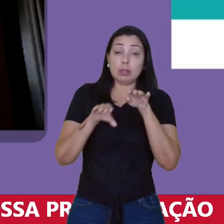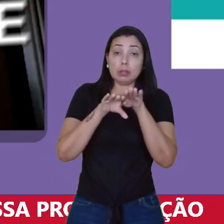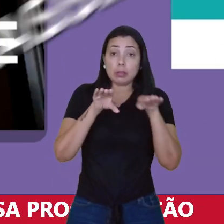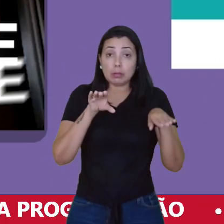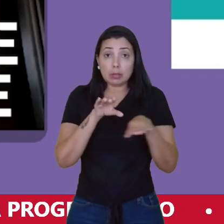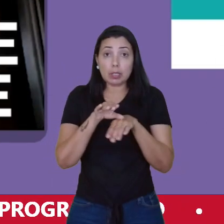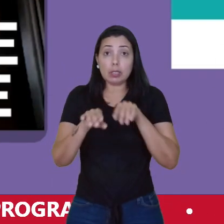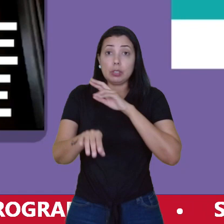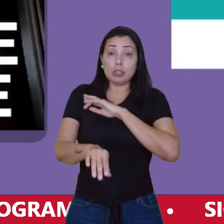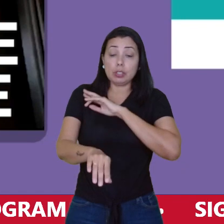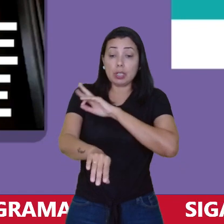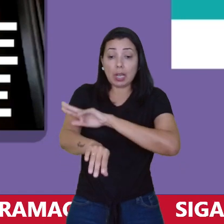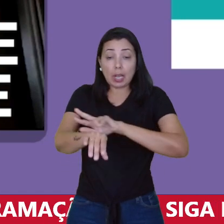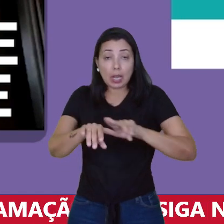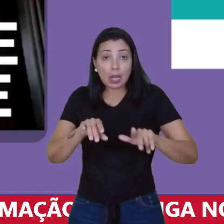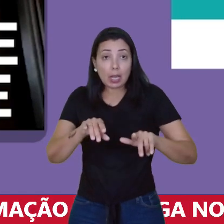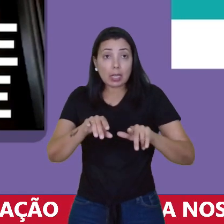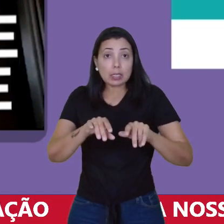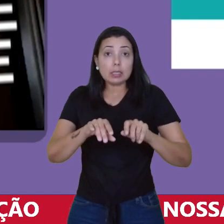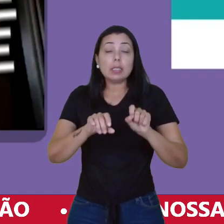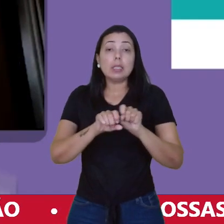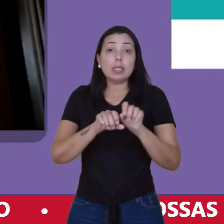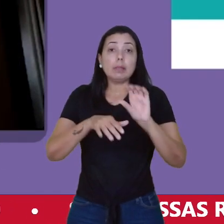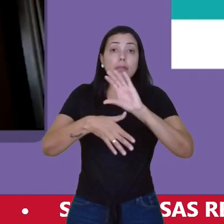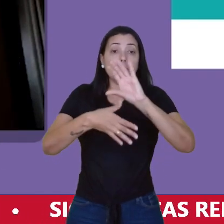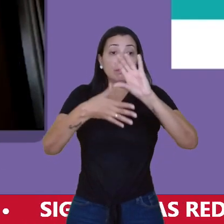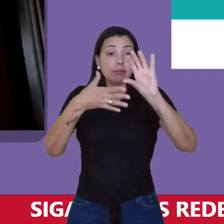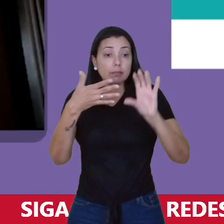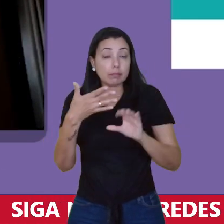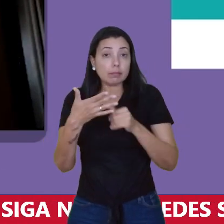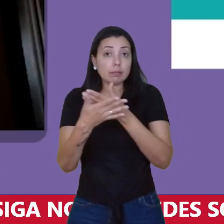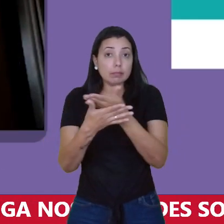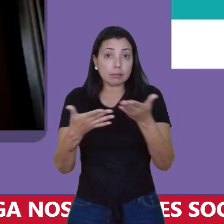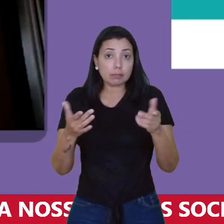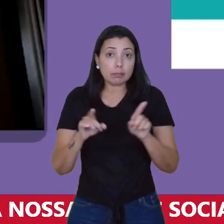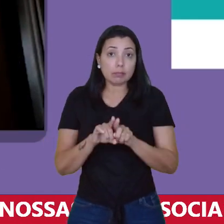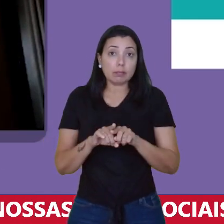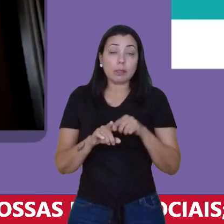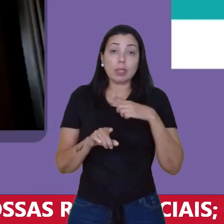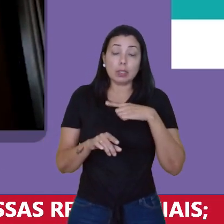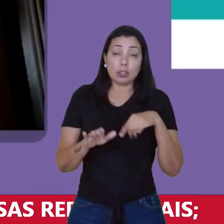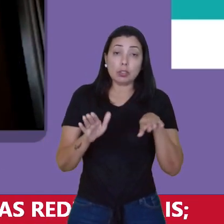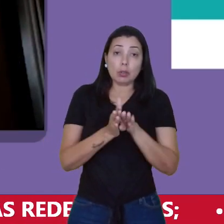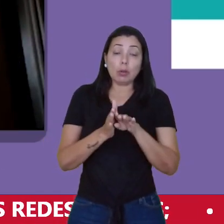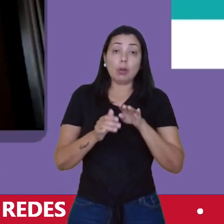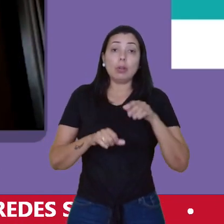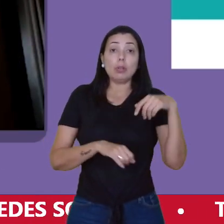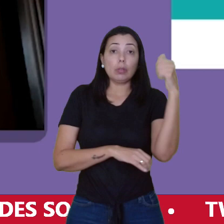de raça e classe. A gente, quando a pandemia chegou no Brasil, tinha aquela história de